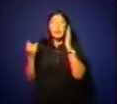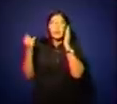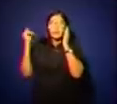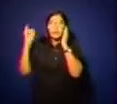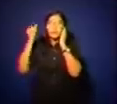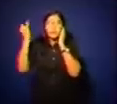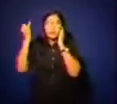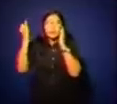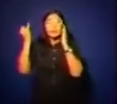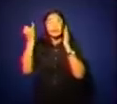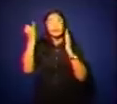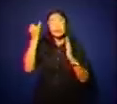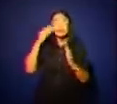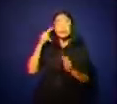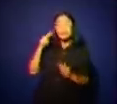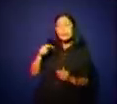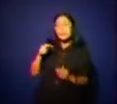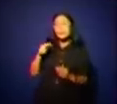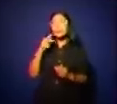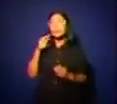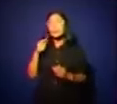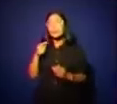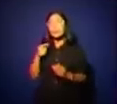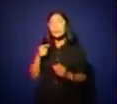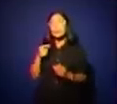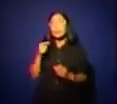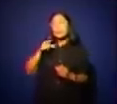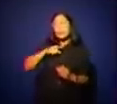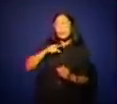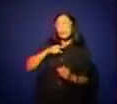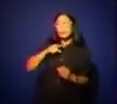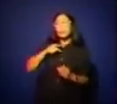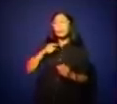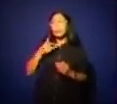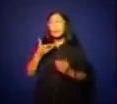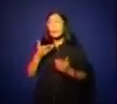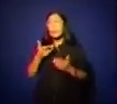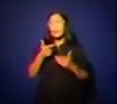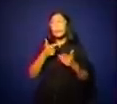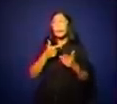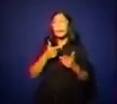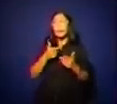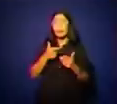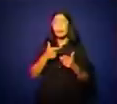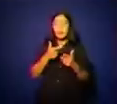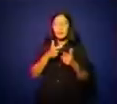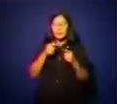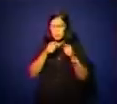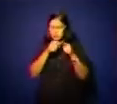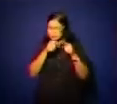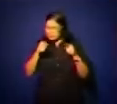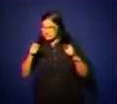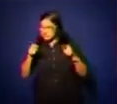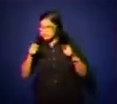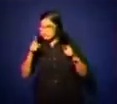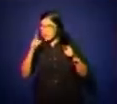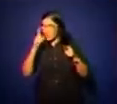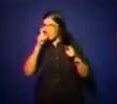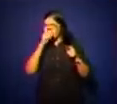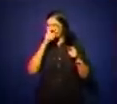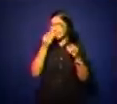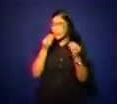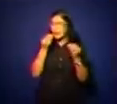colocar as coisas em perspectiva Então eu acho que tem essa o problema é com é uma linha muito tênue e às vezes